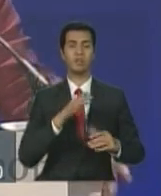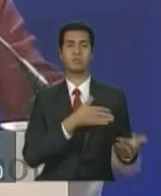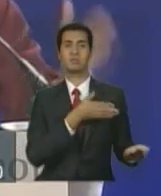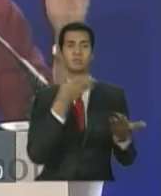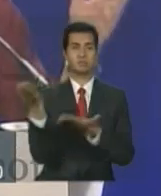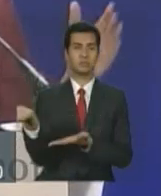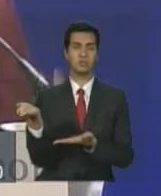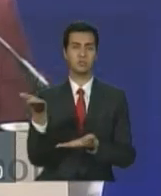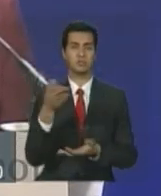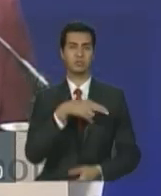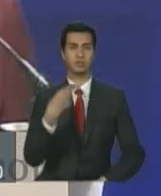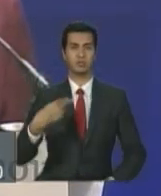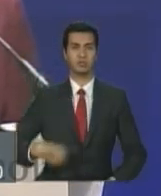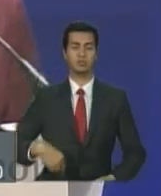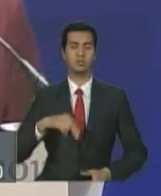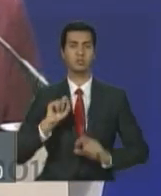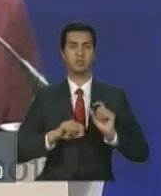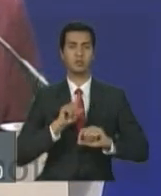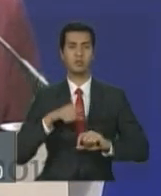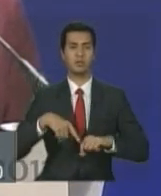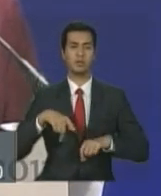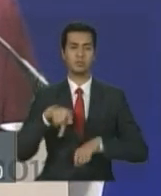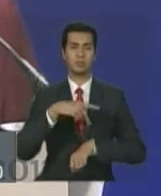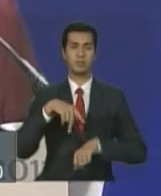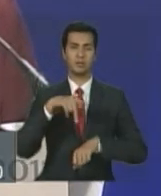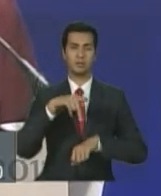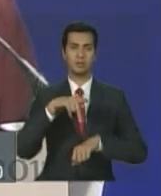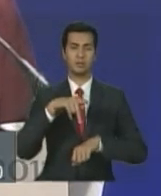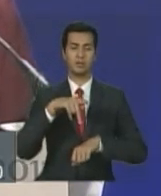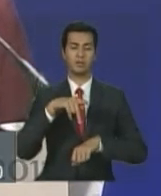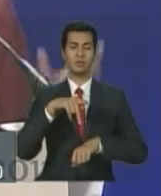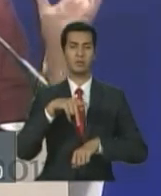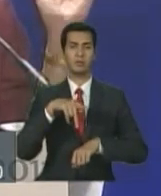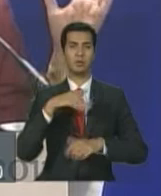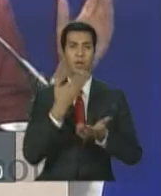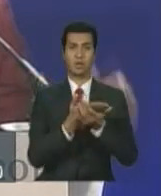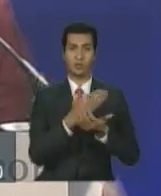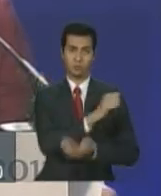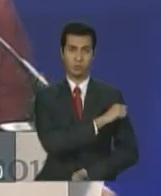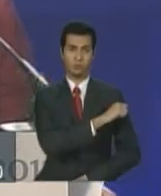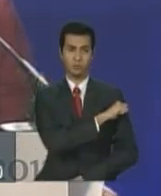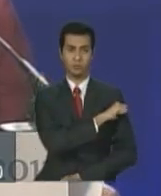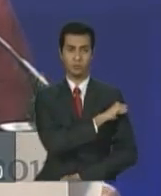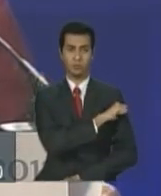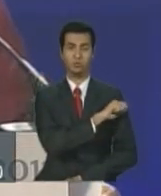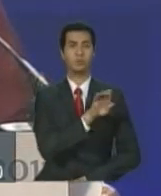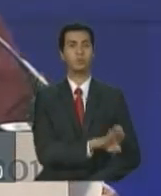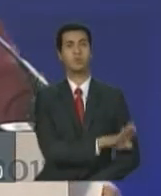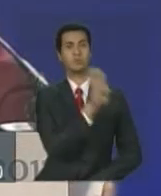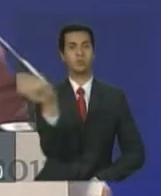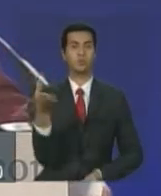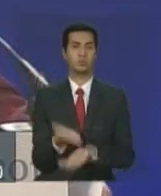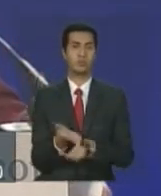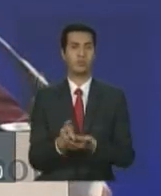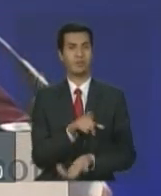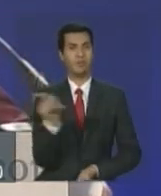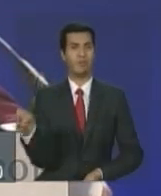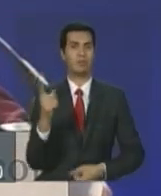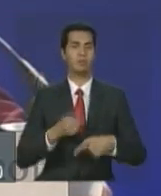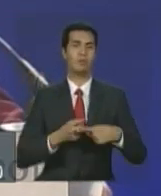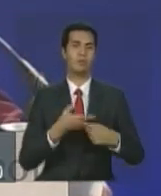uma parte dos estudantes do Brasil Sem Fronteira, até porque é em inglês o curso, naquela